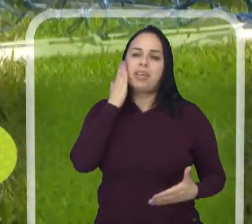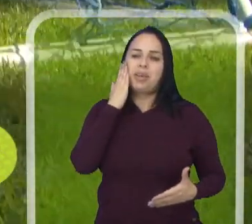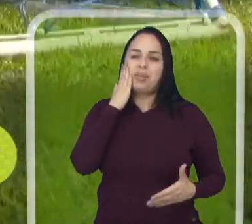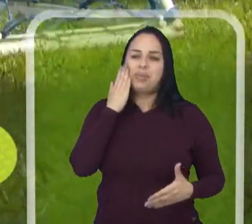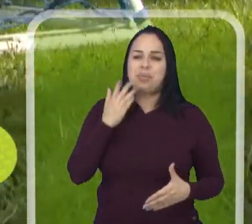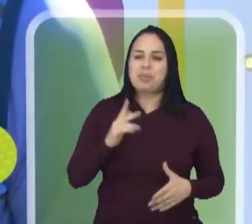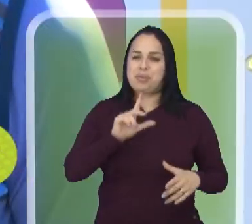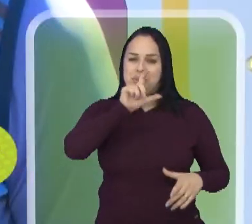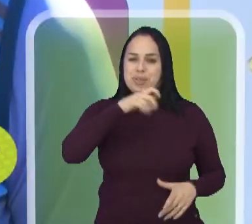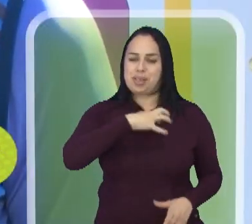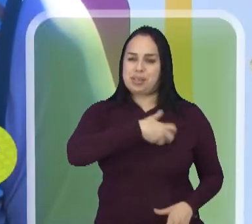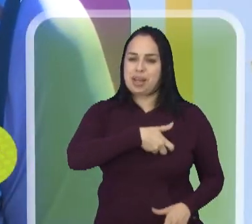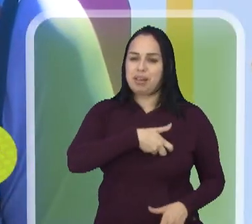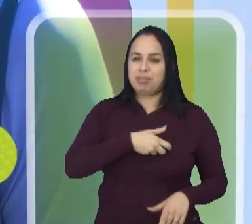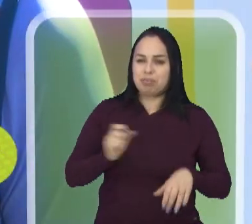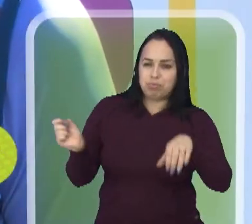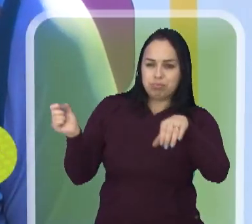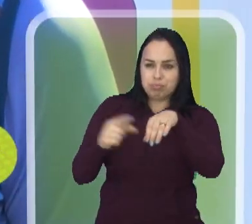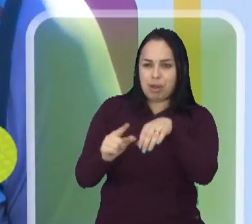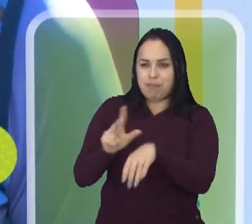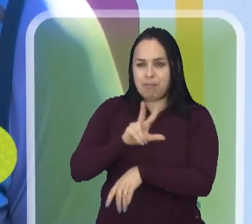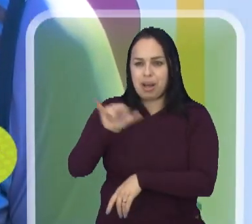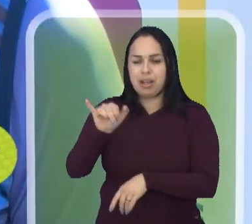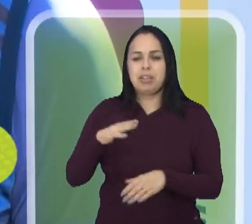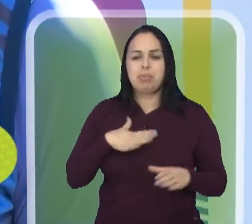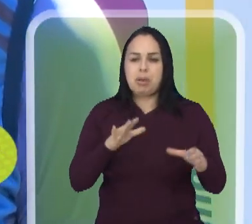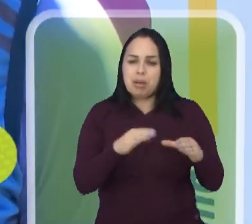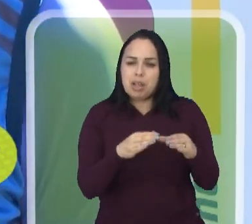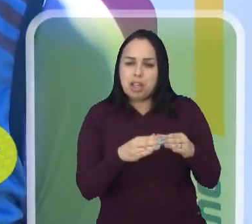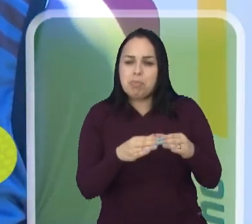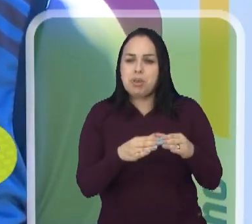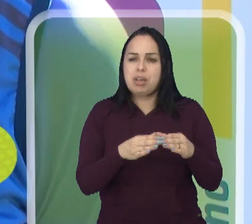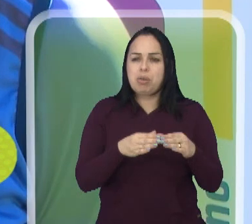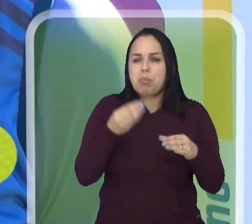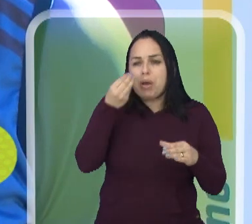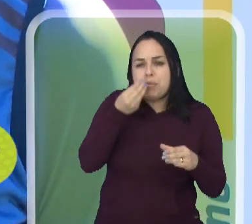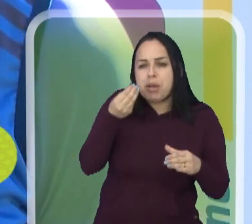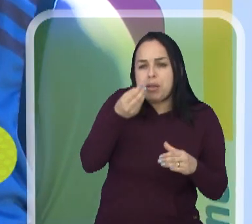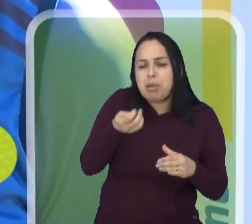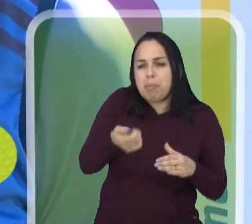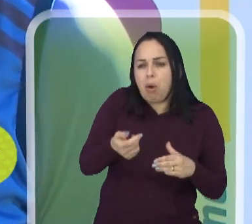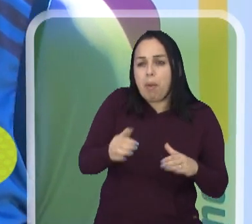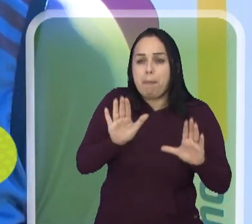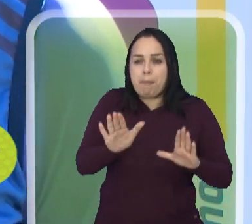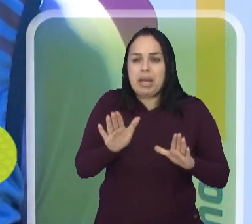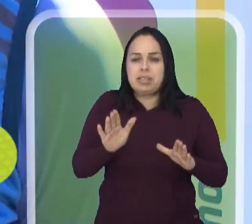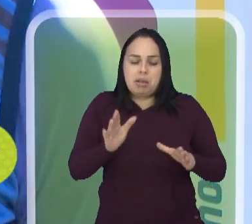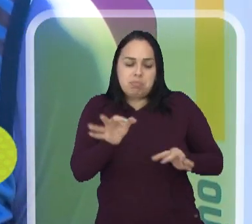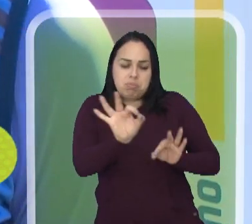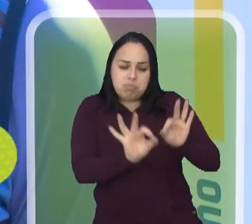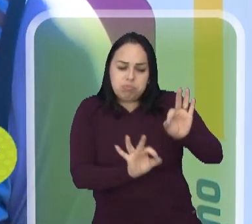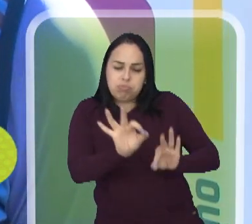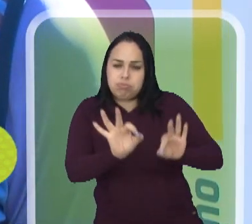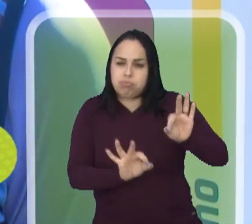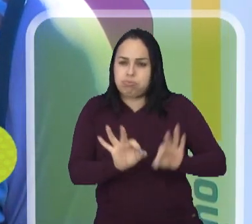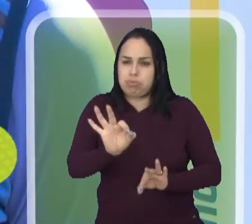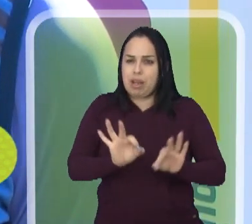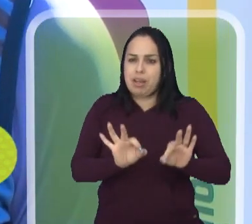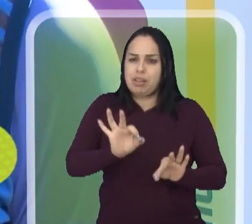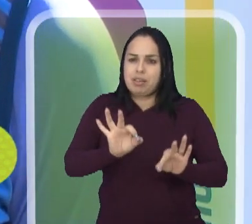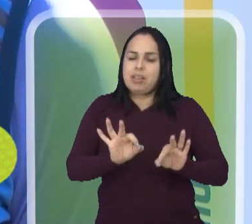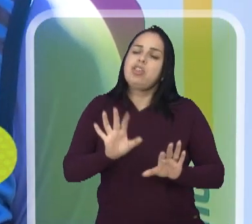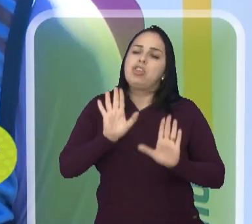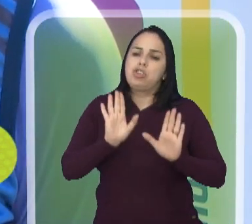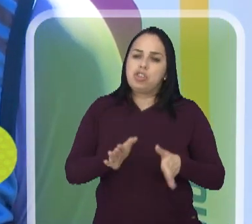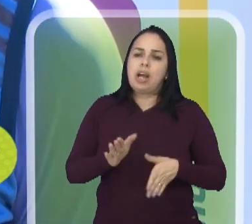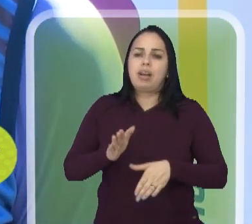redes. A gente é uma equipe nova, a gente está se ajustando. Acredito que agora contra nesse outro jogo a gente já conseguiu se acertar mais em